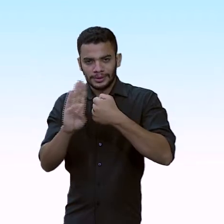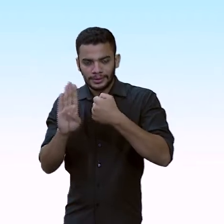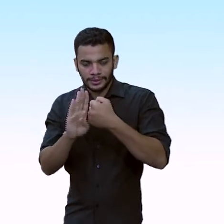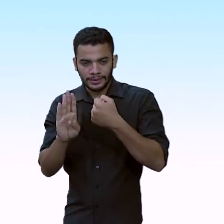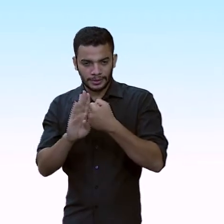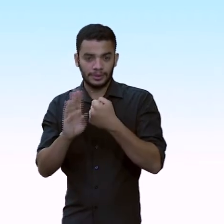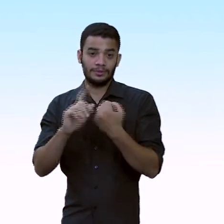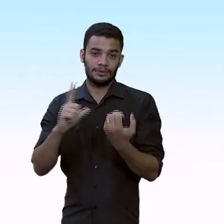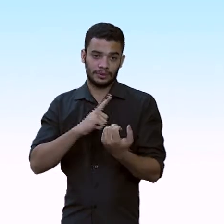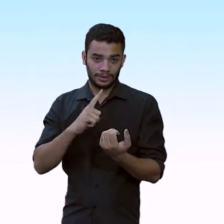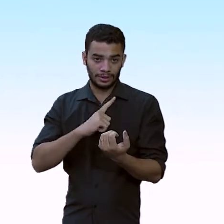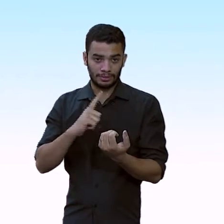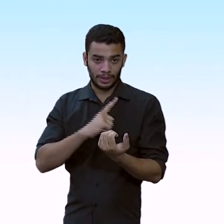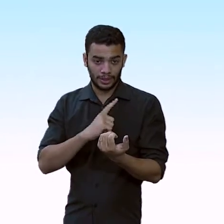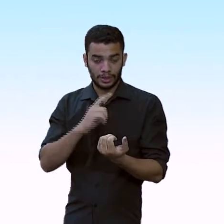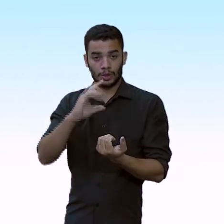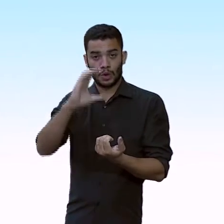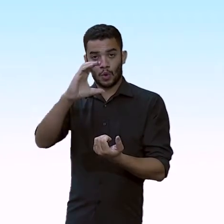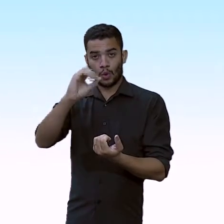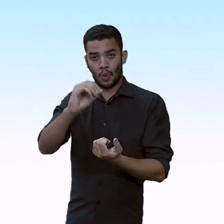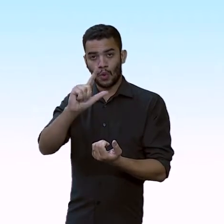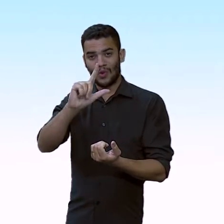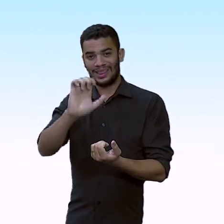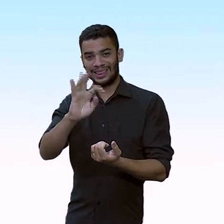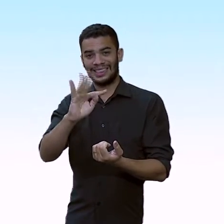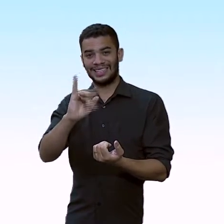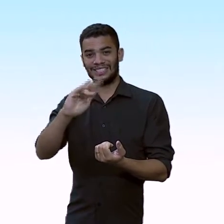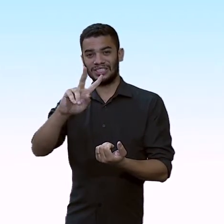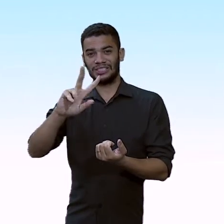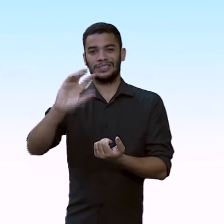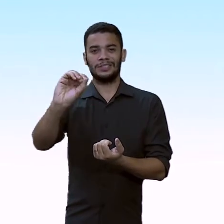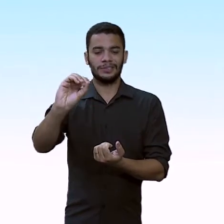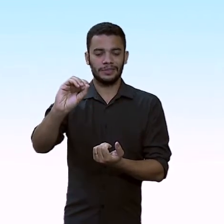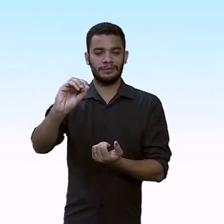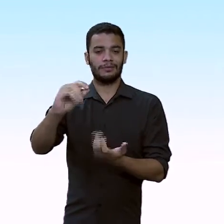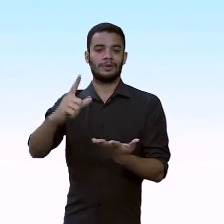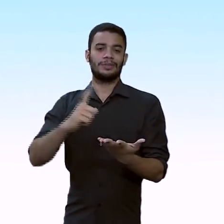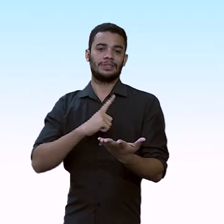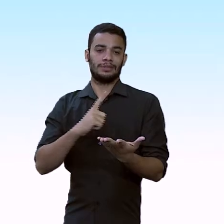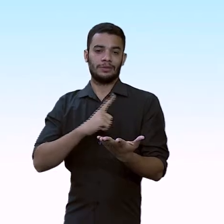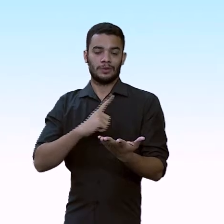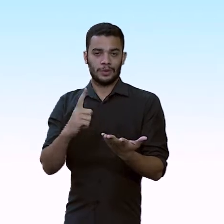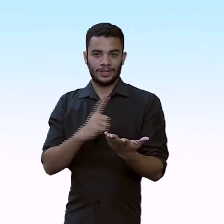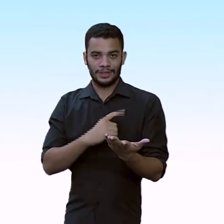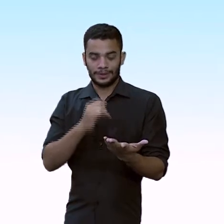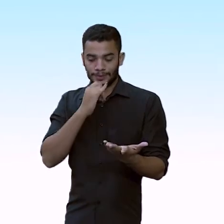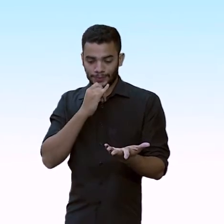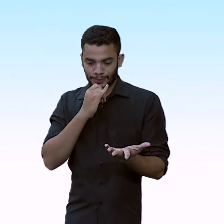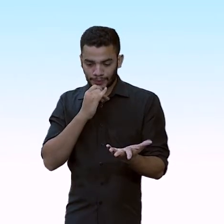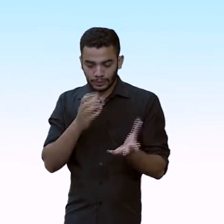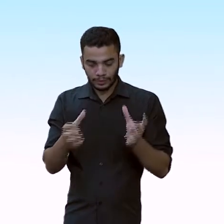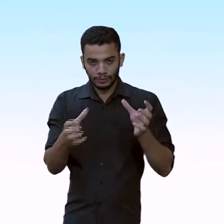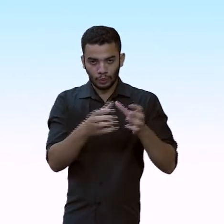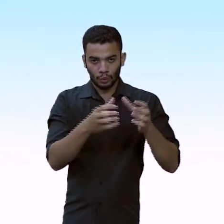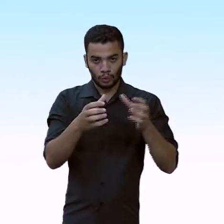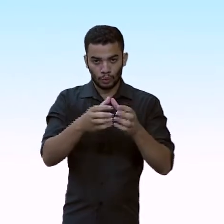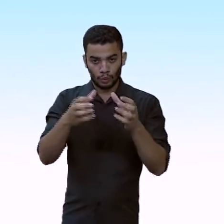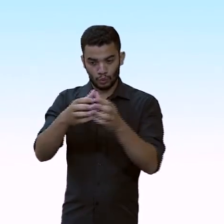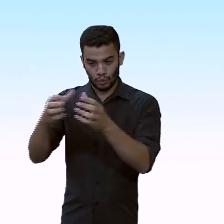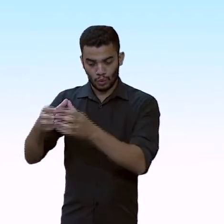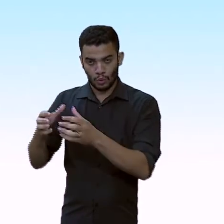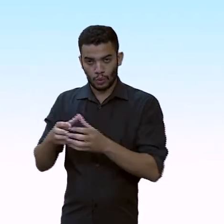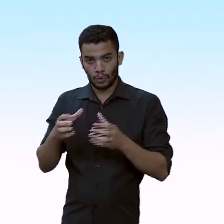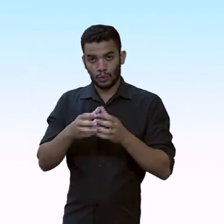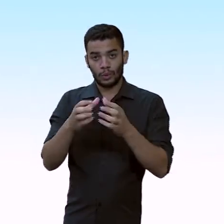que referem a um conjunto de seres. Assim, quando eu digo arquipélago, eu estou referindo a um conjunto